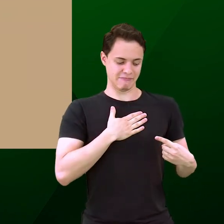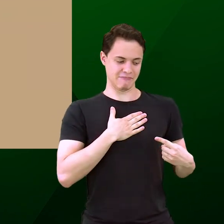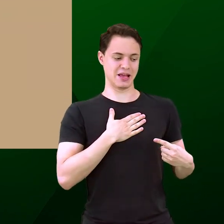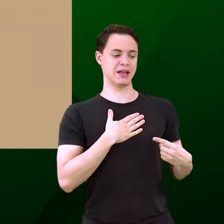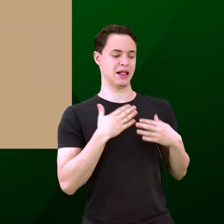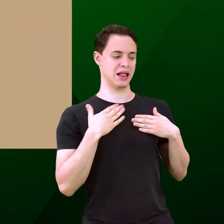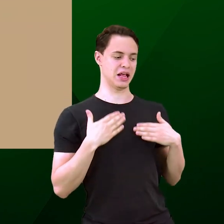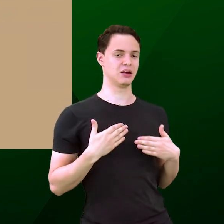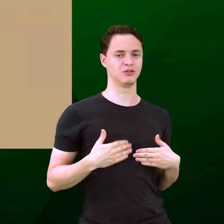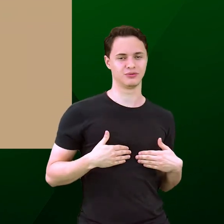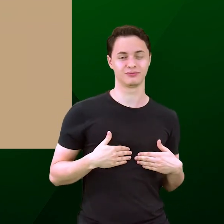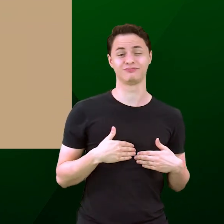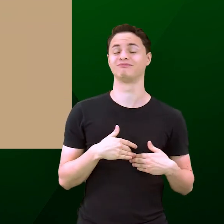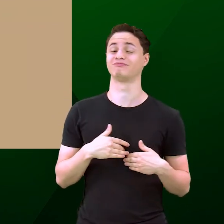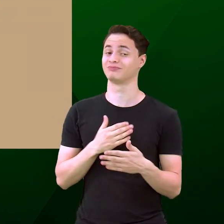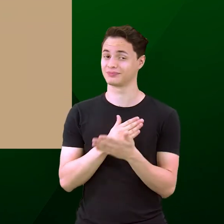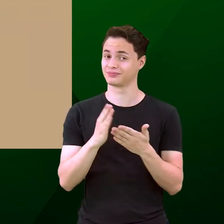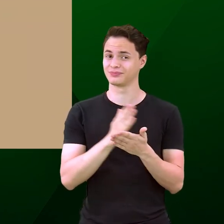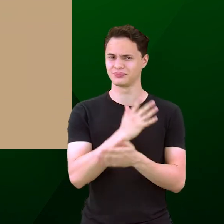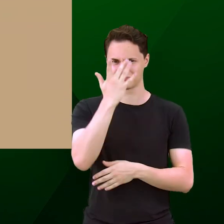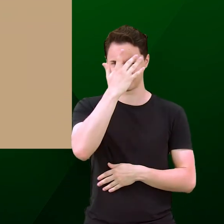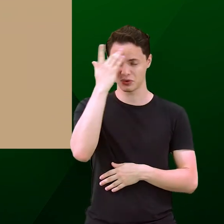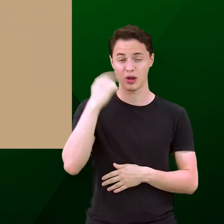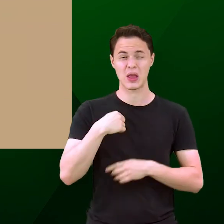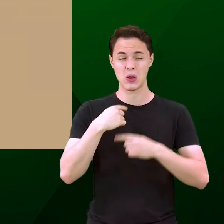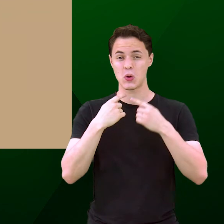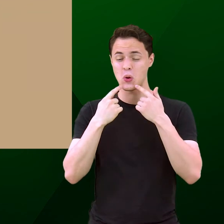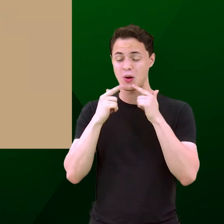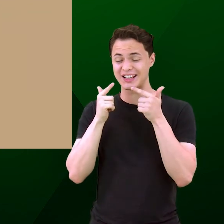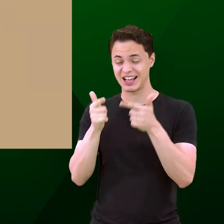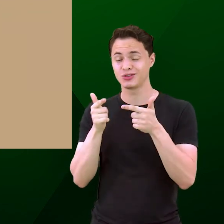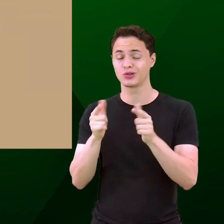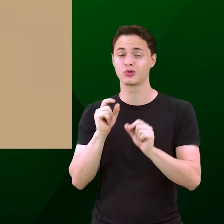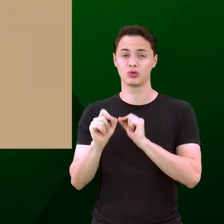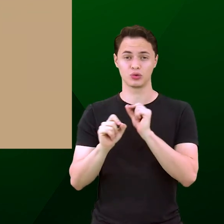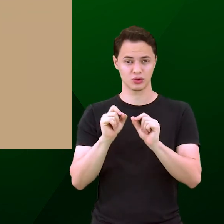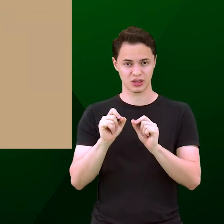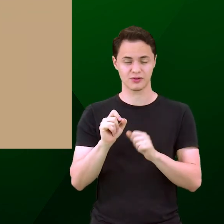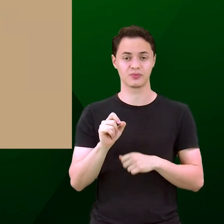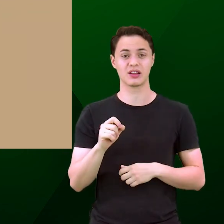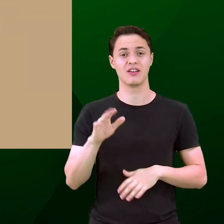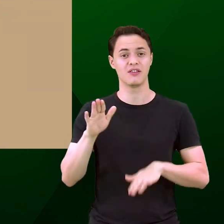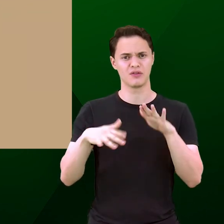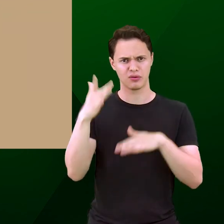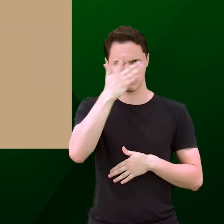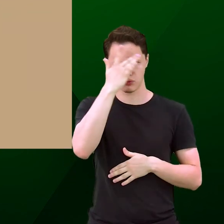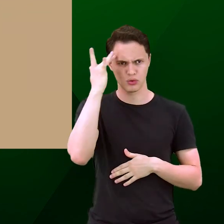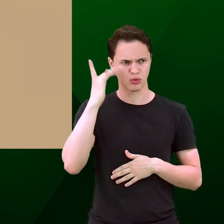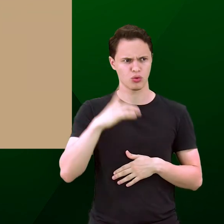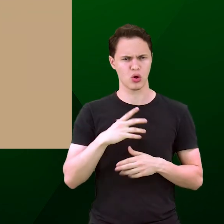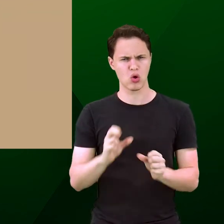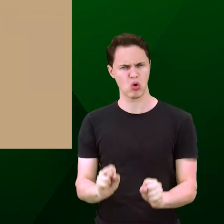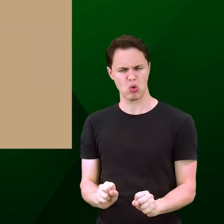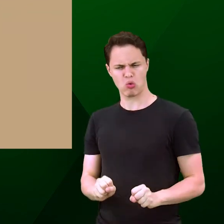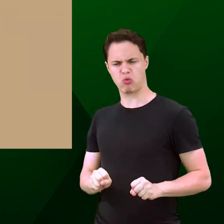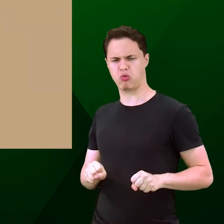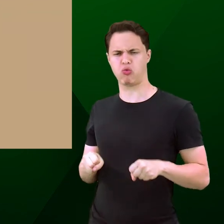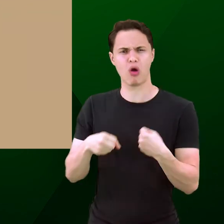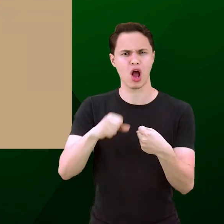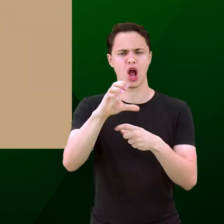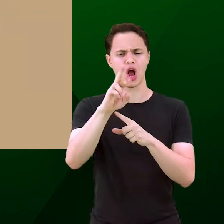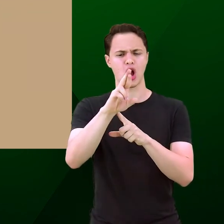Isso, no campus é o Recanto das Emas. Ah, acertei, então. Que bom. Botei aqui o corredor, é o pessoal do Recanto das Emas,